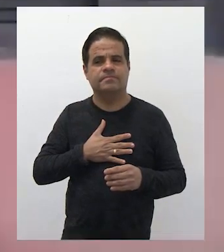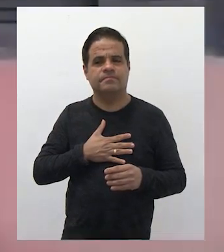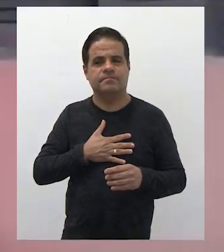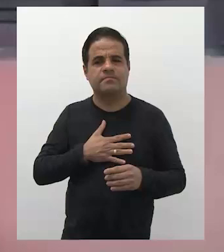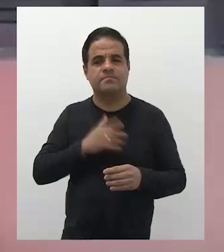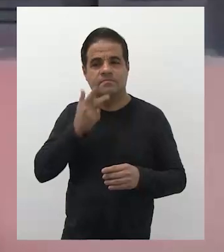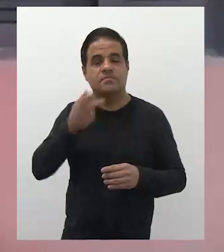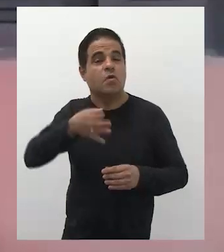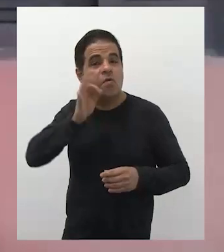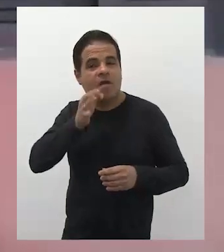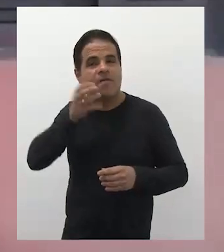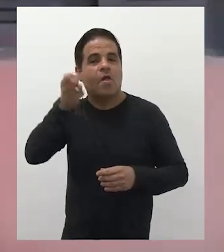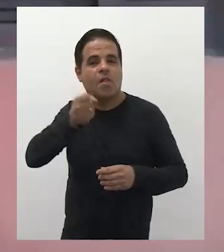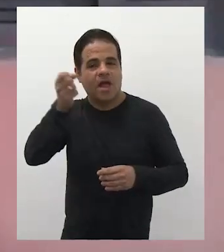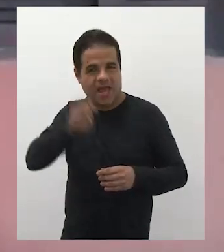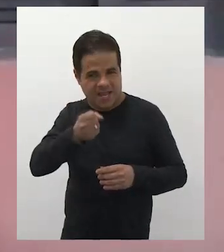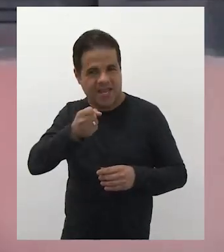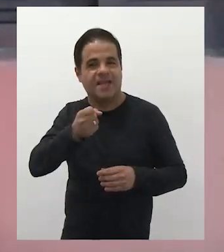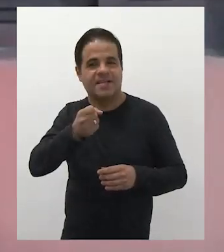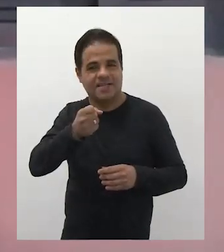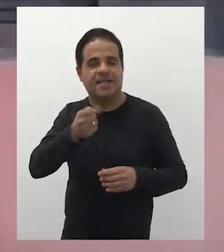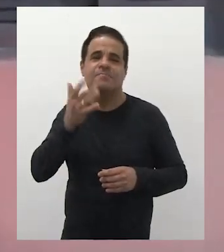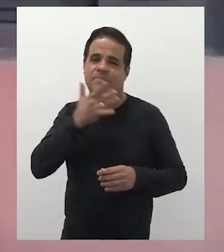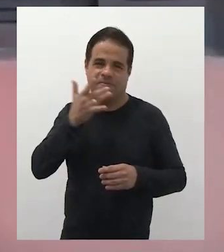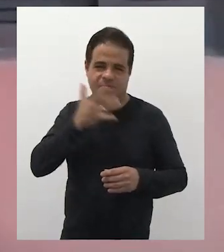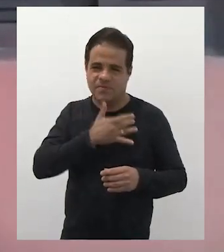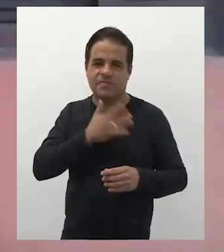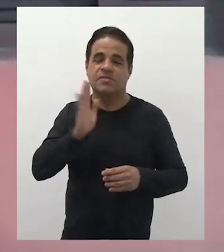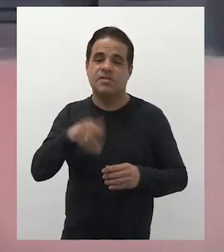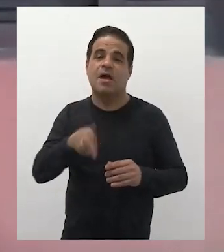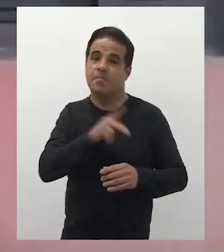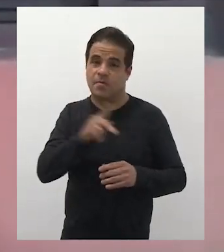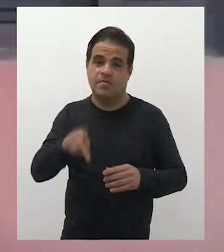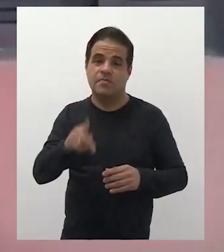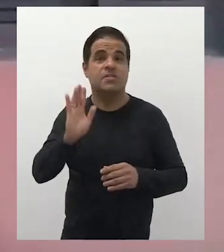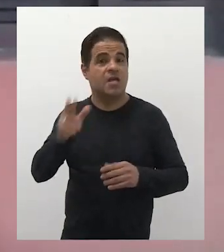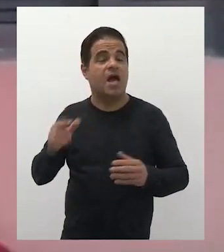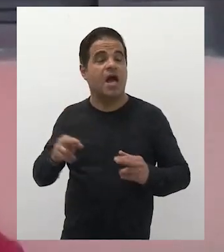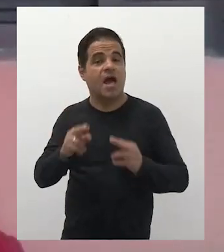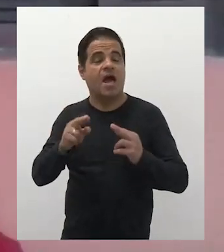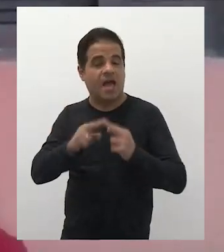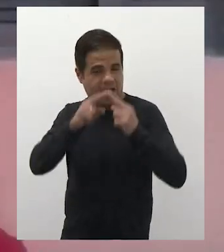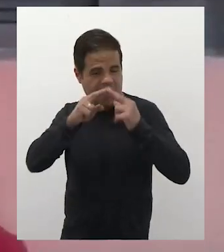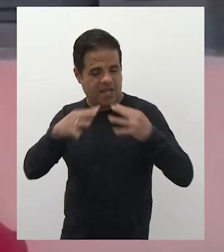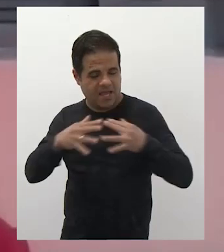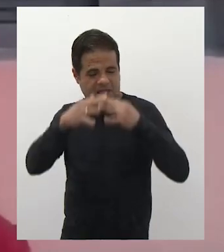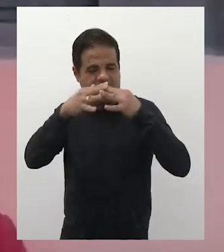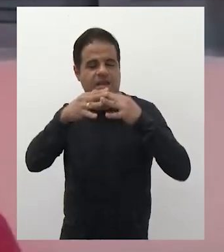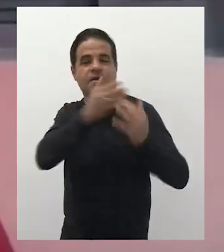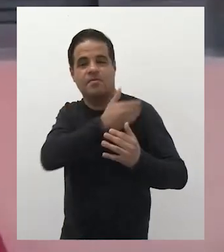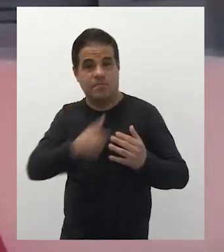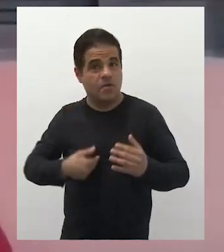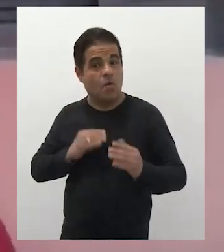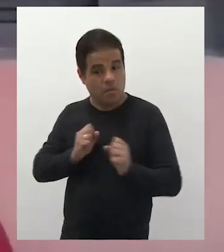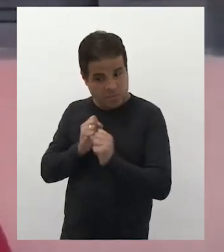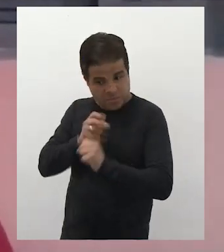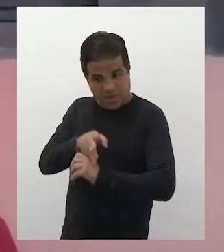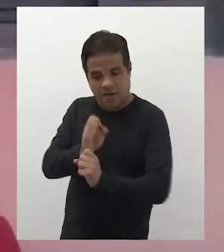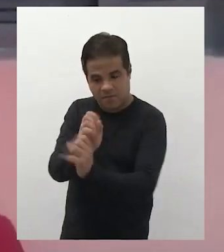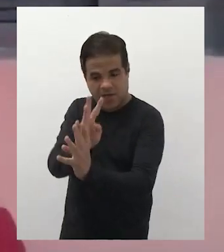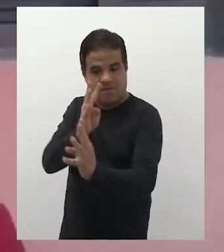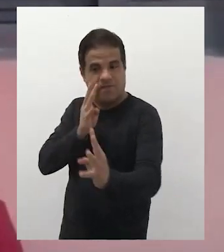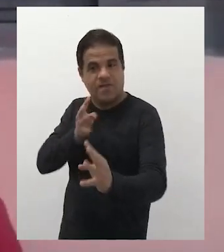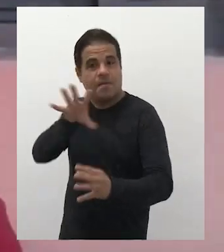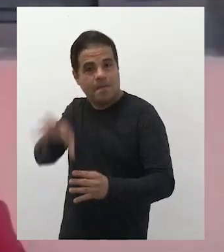pelo café com leite de canequinha, uma delícia. Isso eu já era professora da rede pública, mas eu entrava na fila para tomar o cafezinho